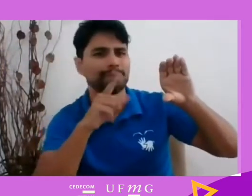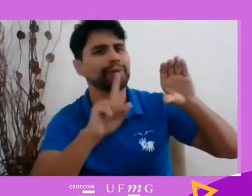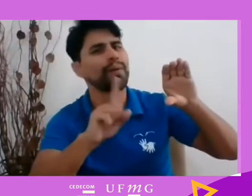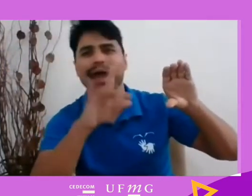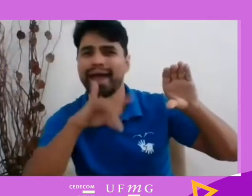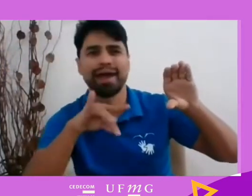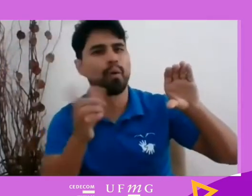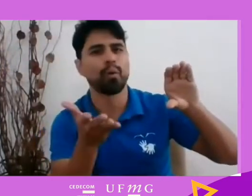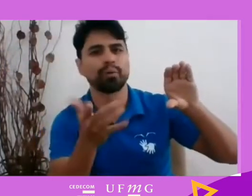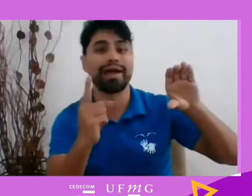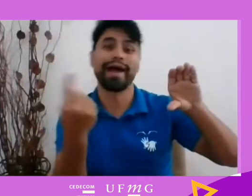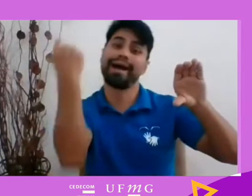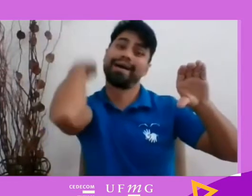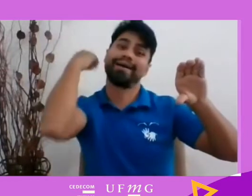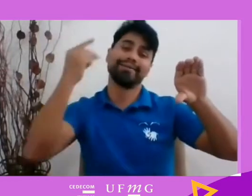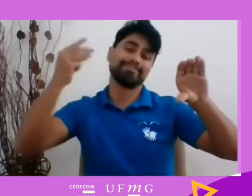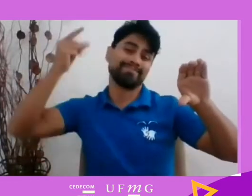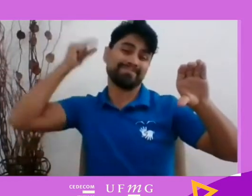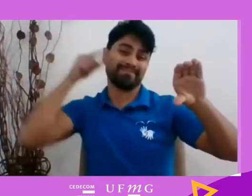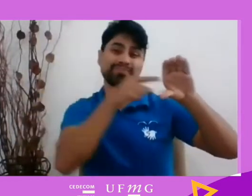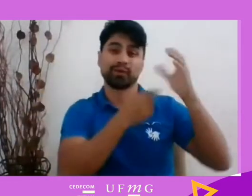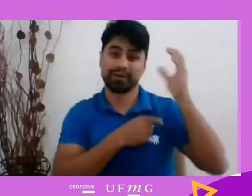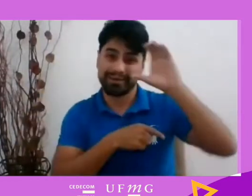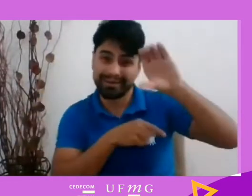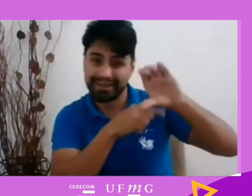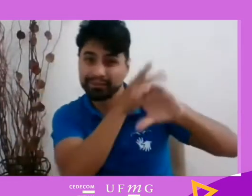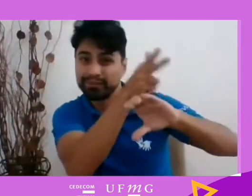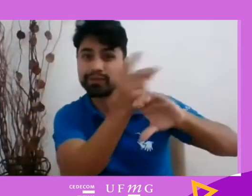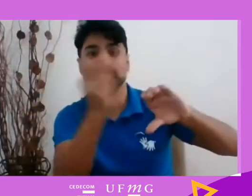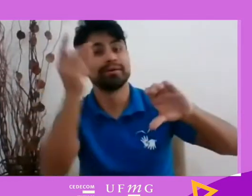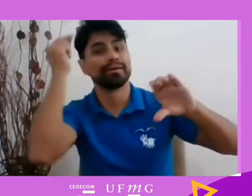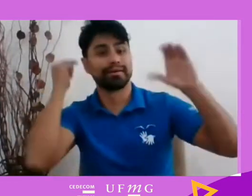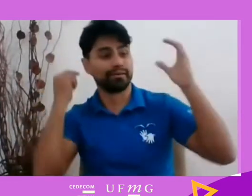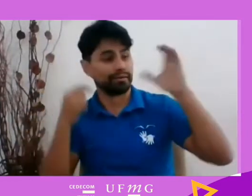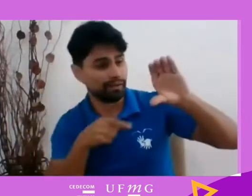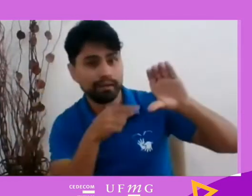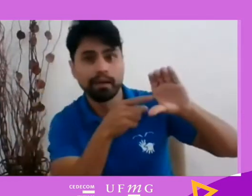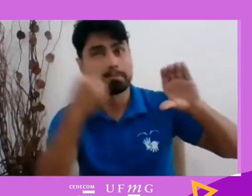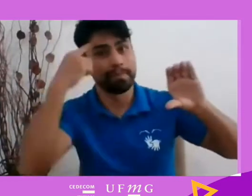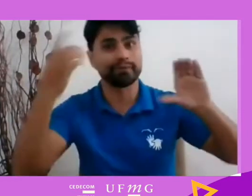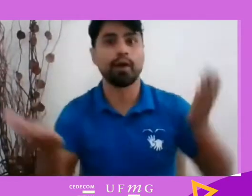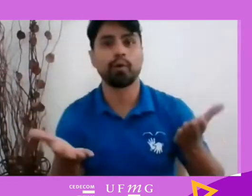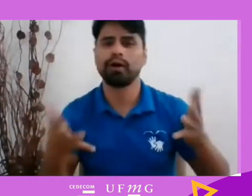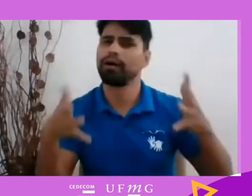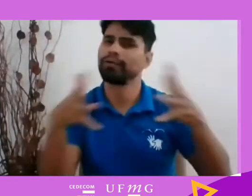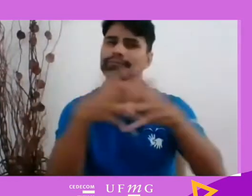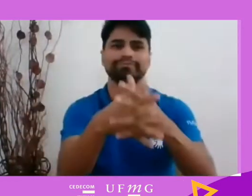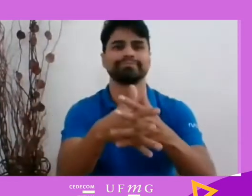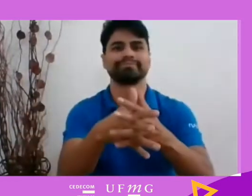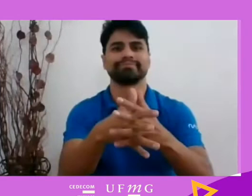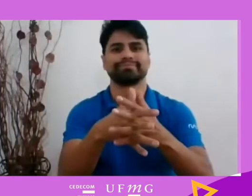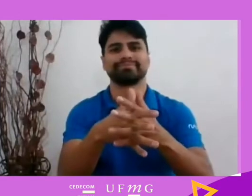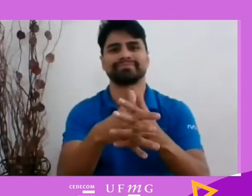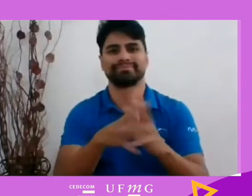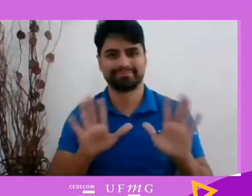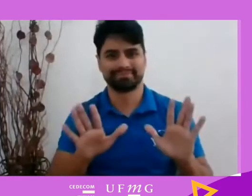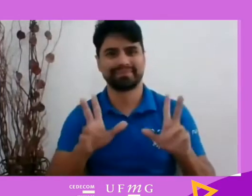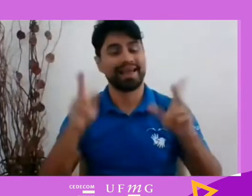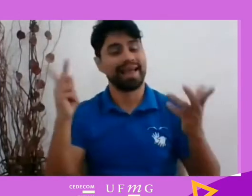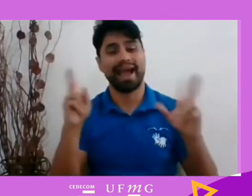vai deixando rastros de tudo que a gente faz. Por exemplo, no universo contemporâneo, como é o caso das deepfakes,